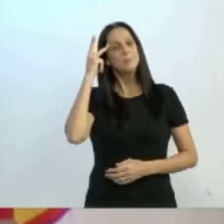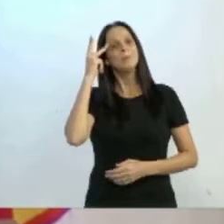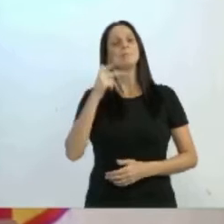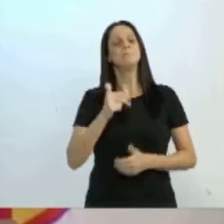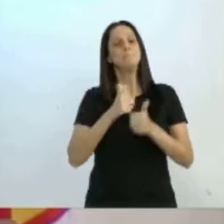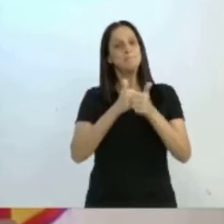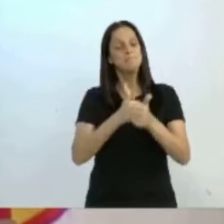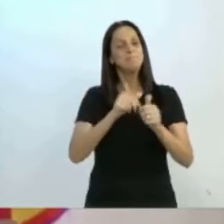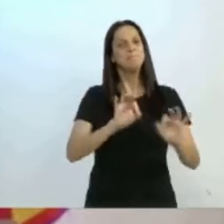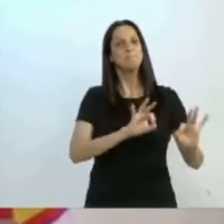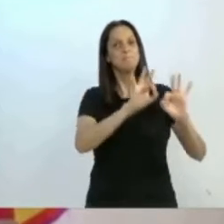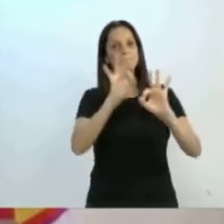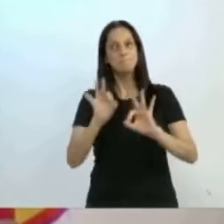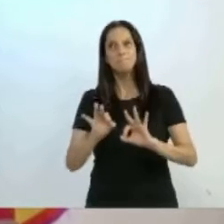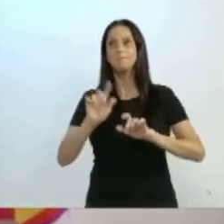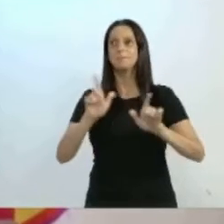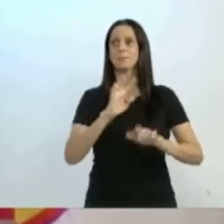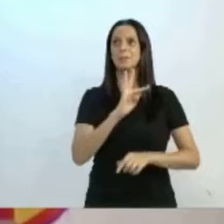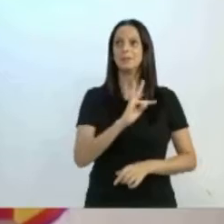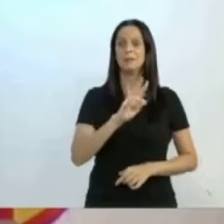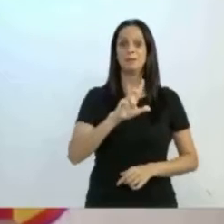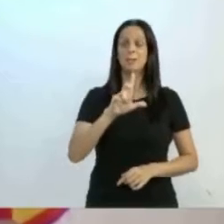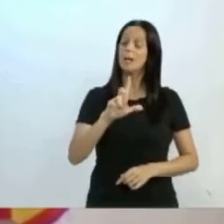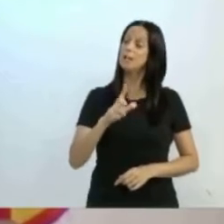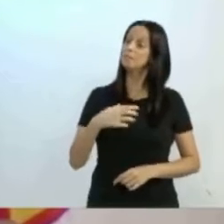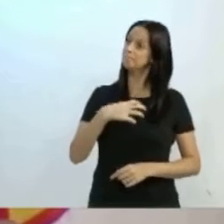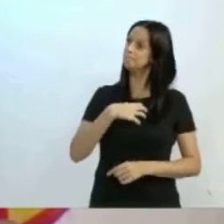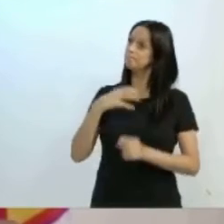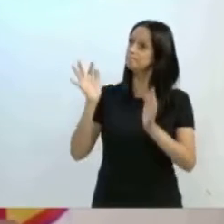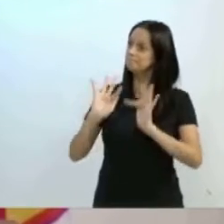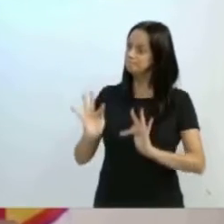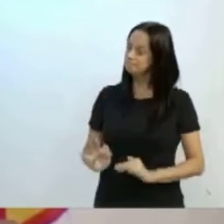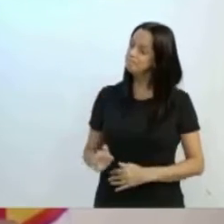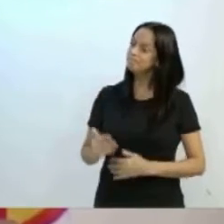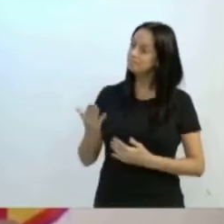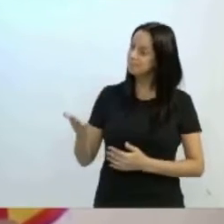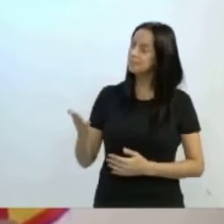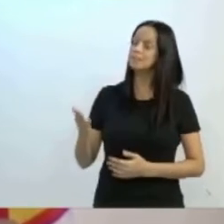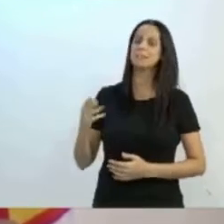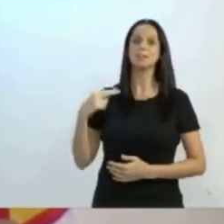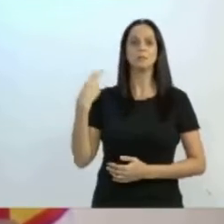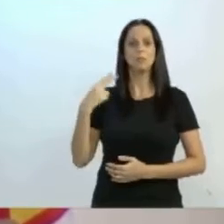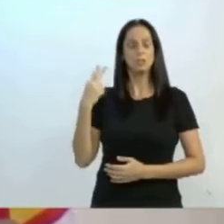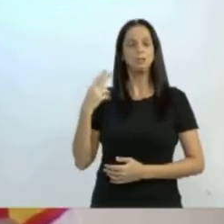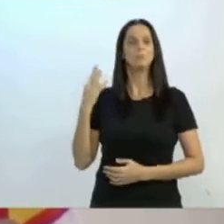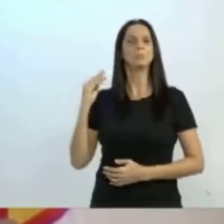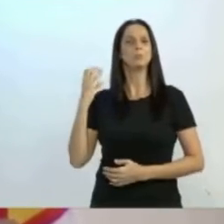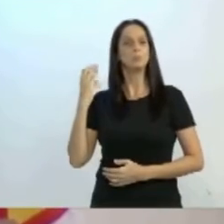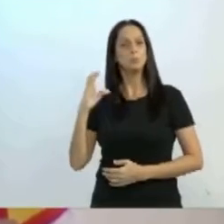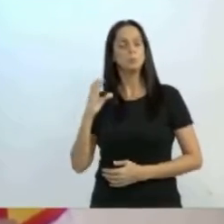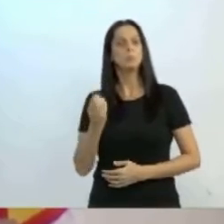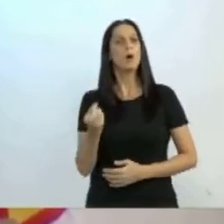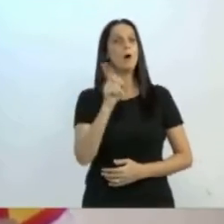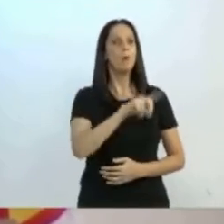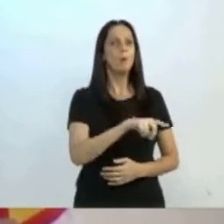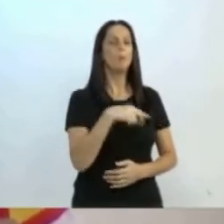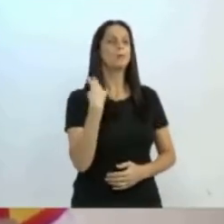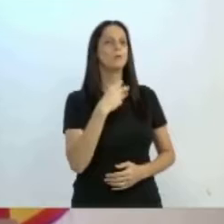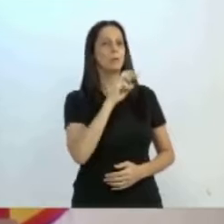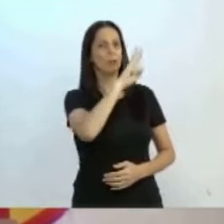quero deixar claro que fico feliz em saber são duas ideias diferentes a do vereador Tuca do vereador Adelino uma